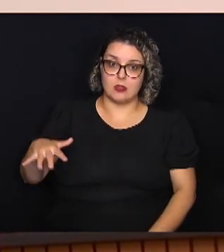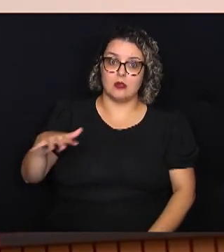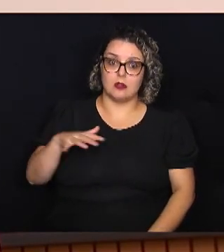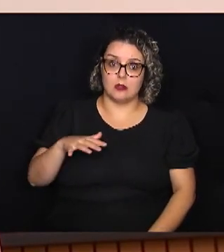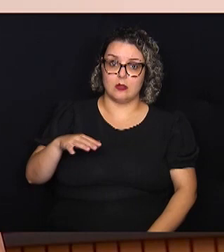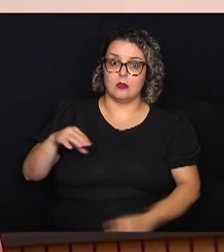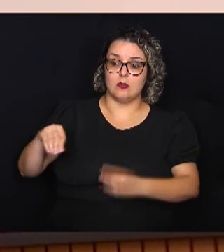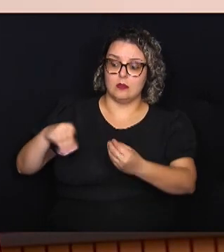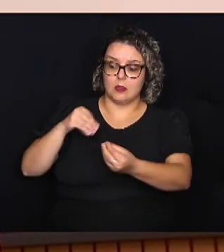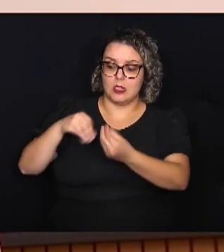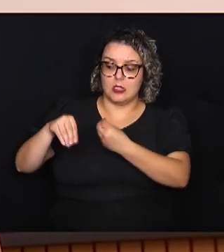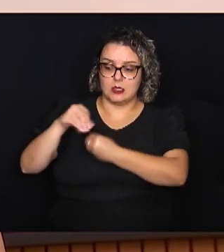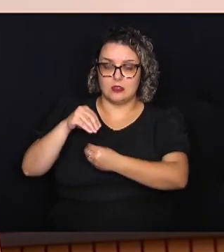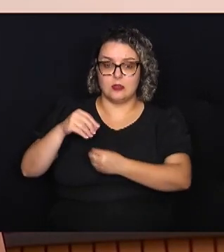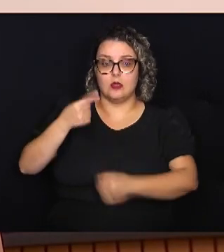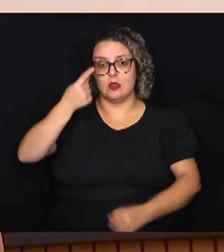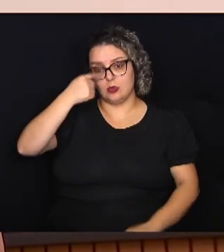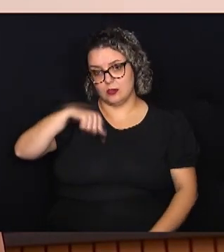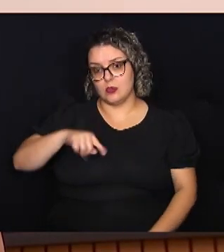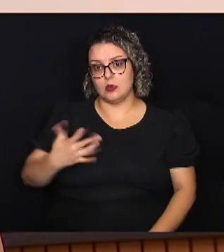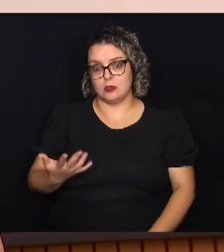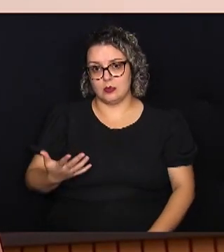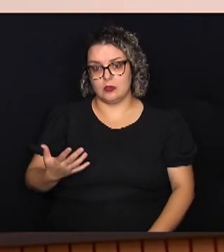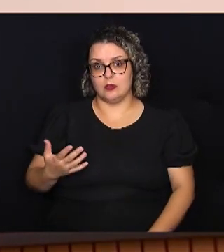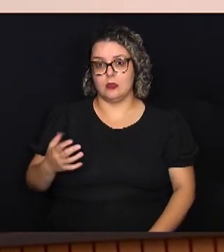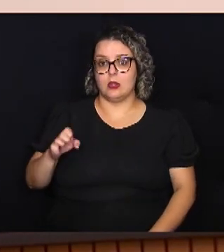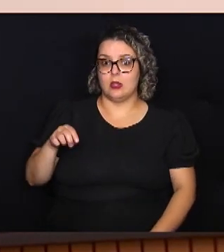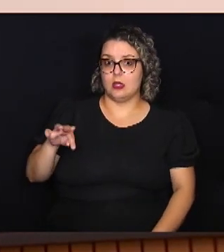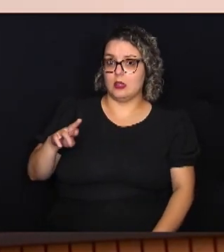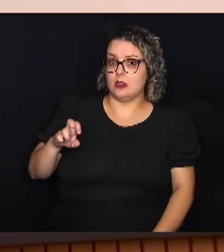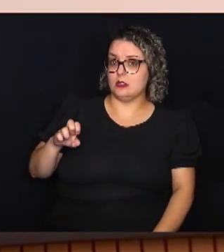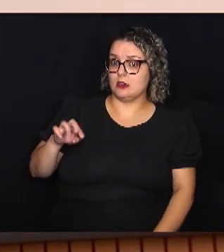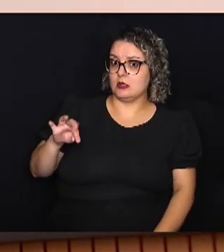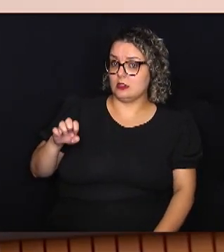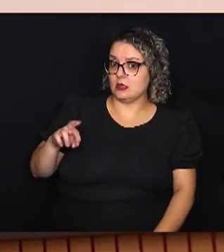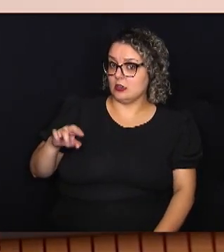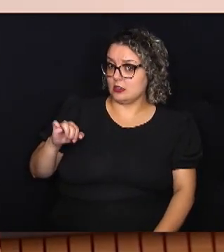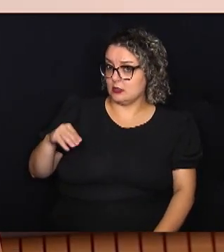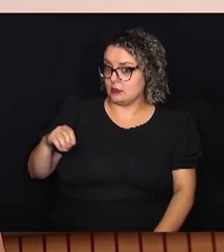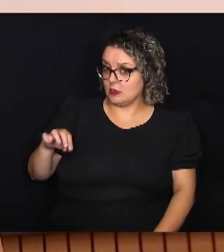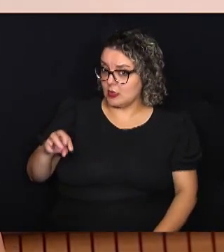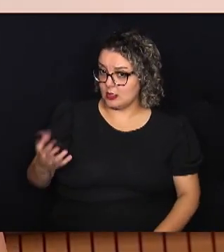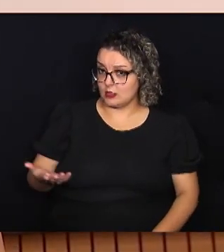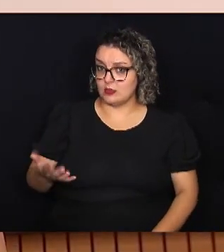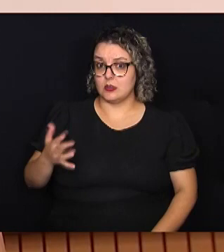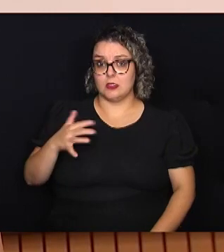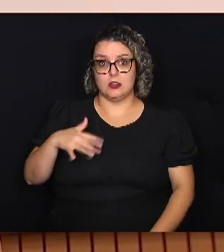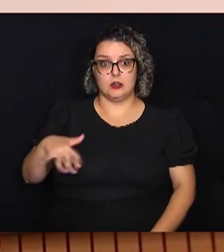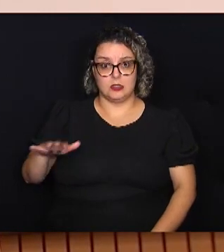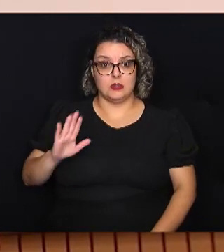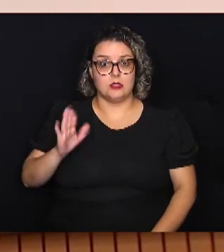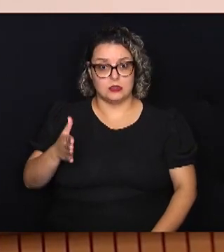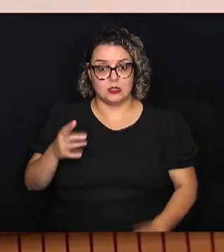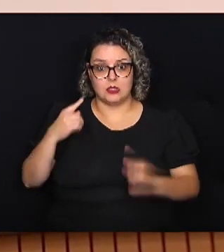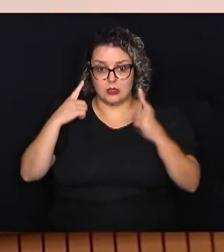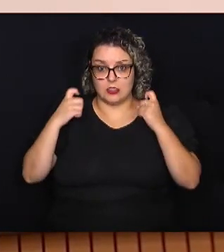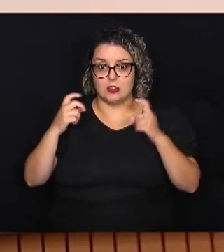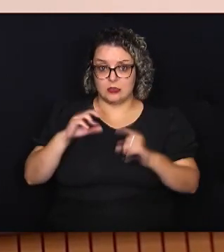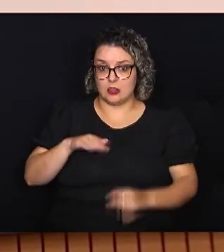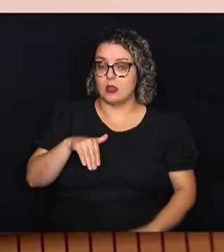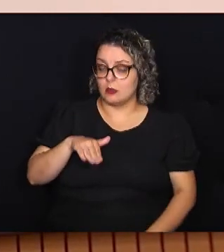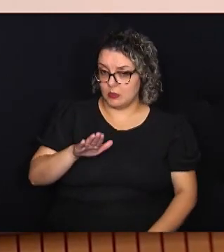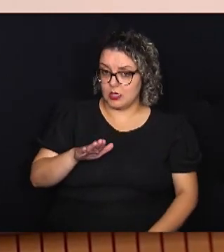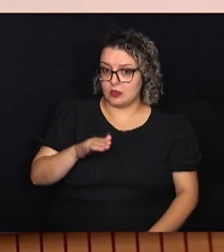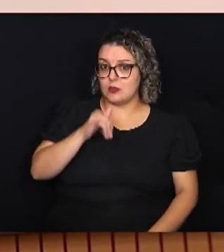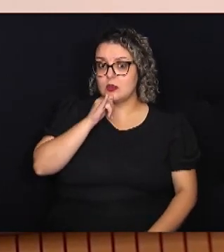mista com perfil de entretenimento. E se essa área ela já tem um barulho a mais, por